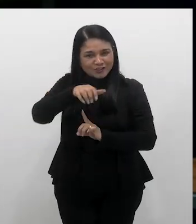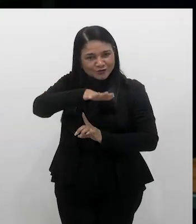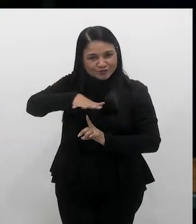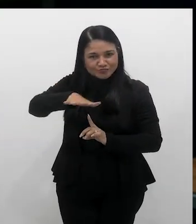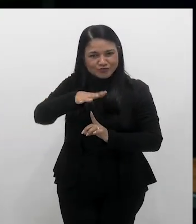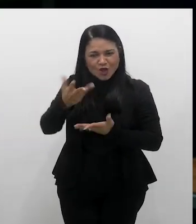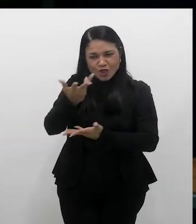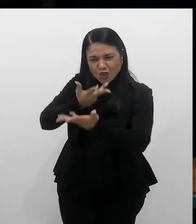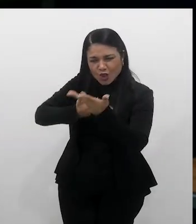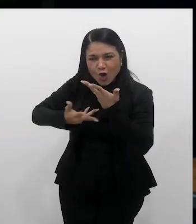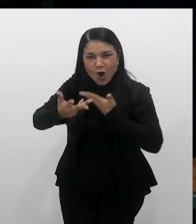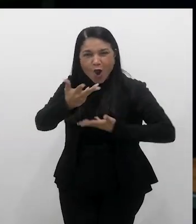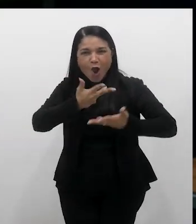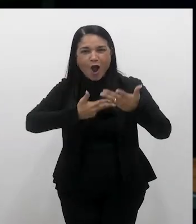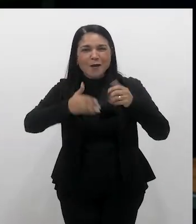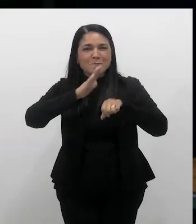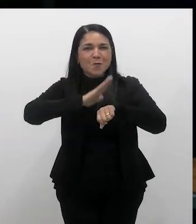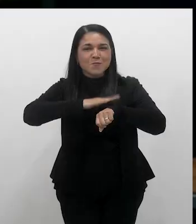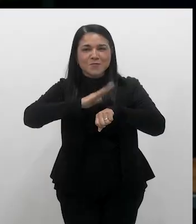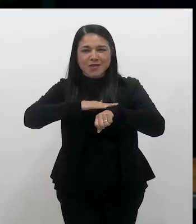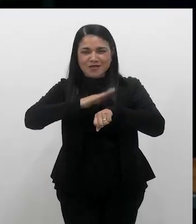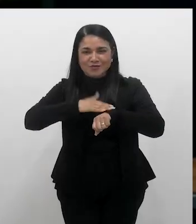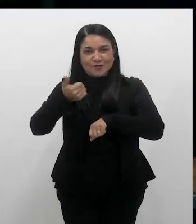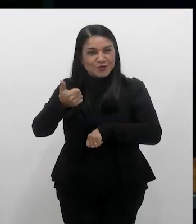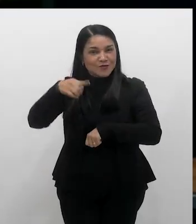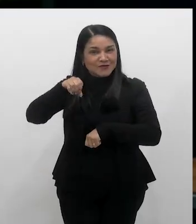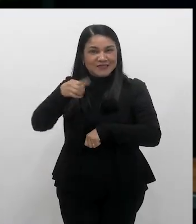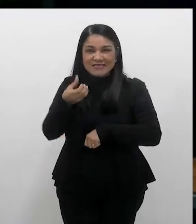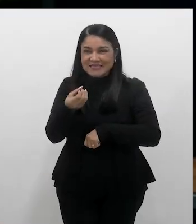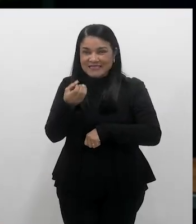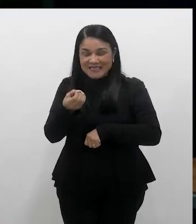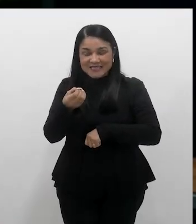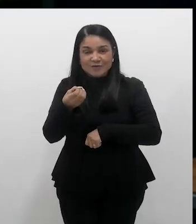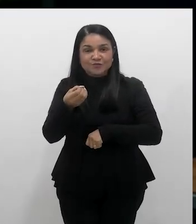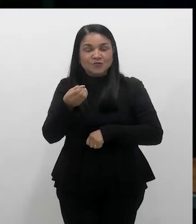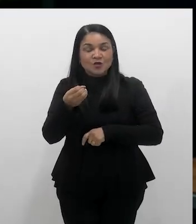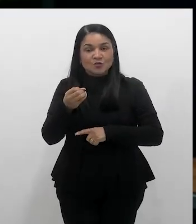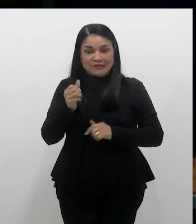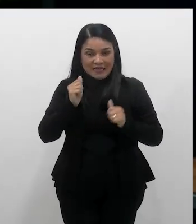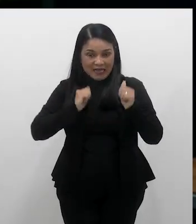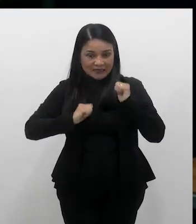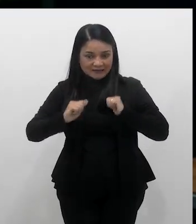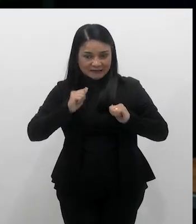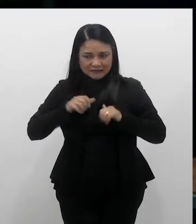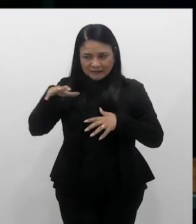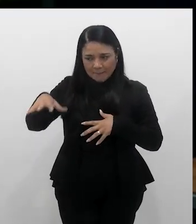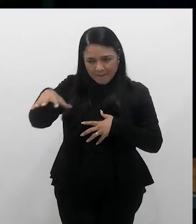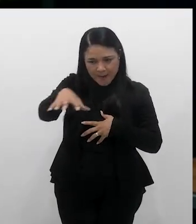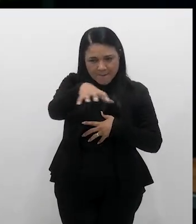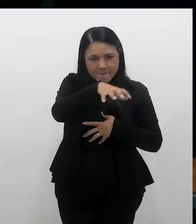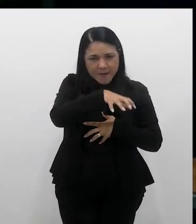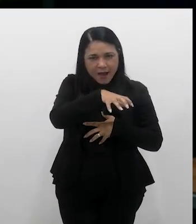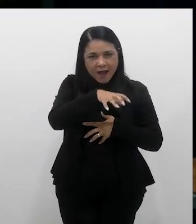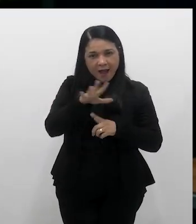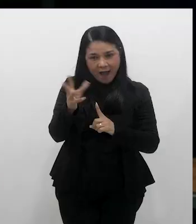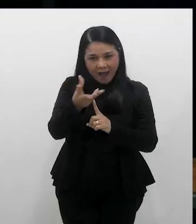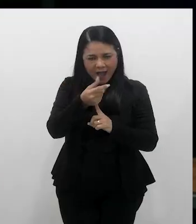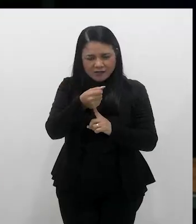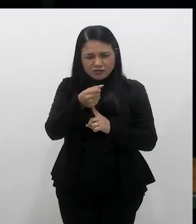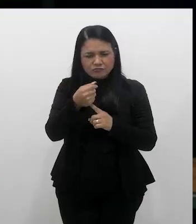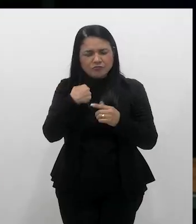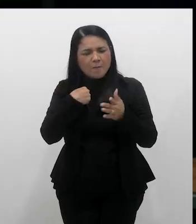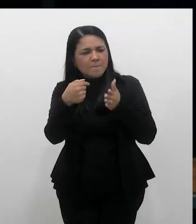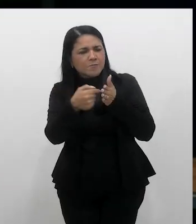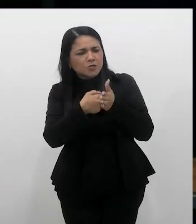momento de muita troca, né? Era um momento em que os artistas de cada campo estavam ali se perguntando, peraí,